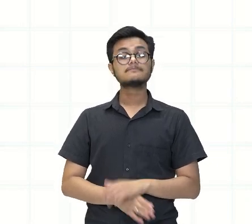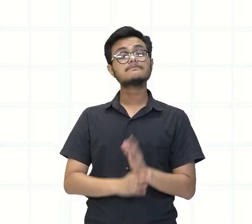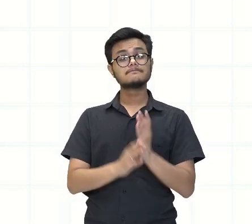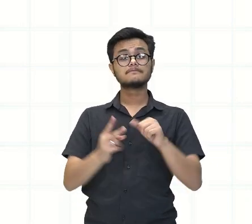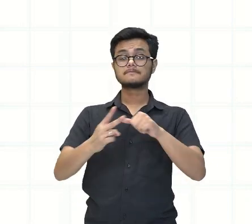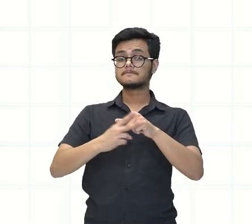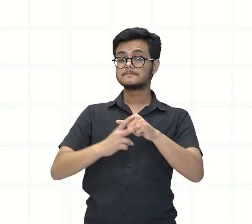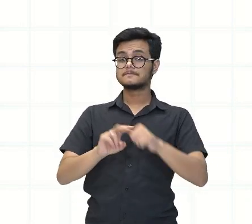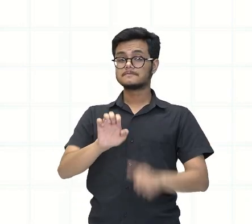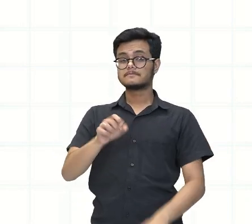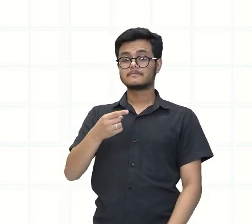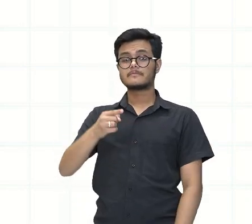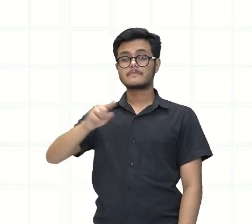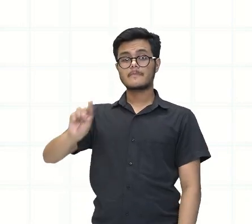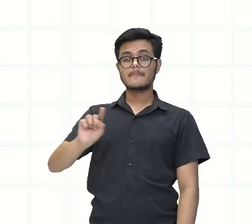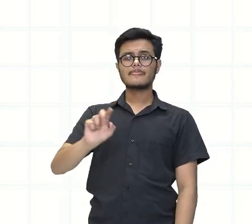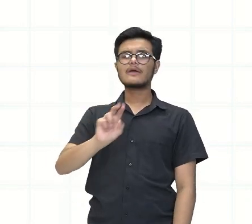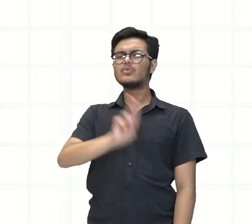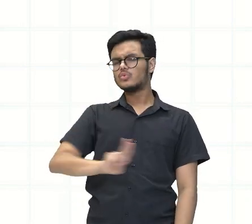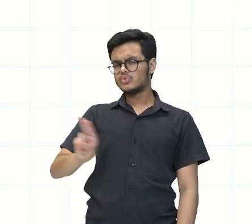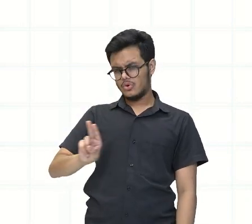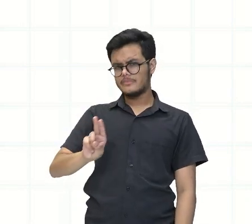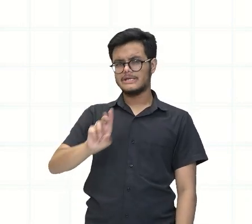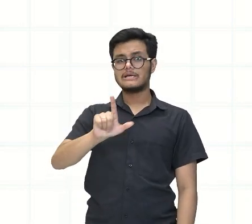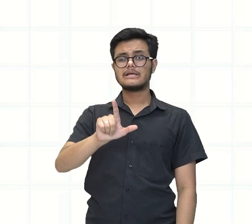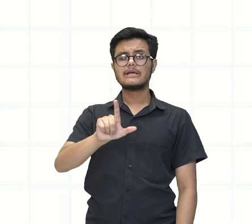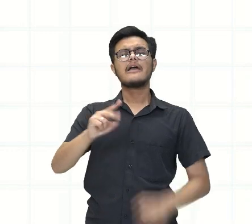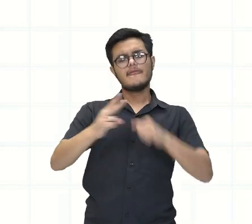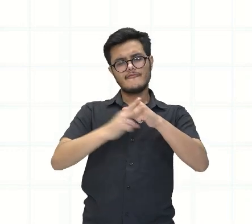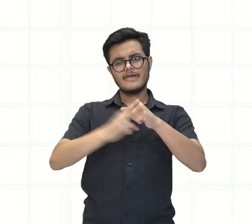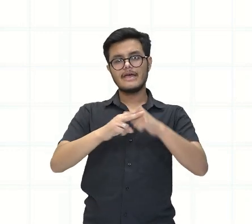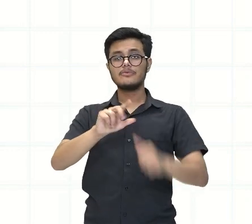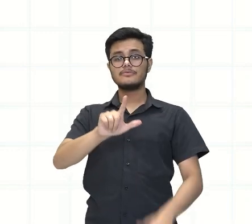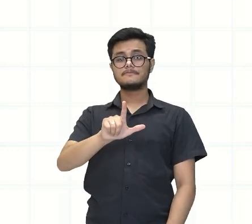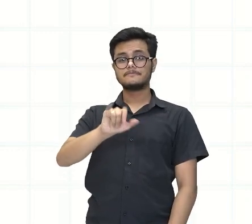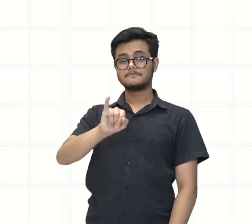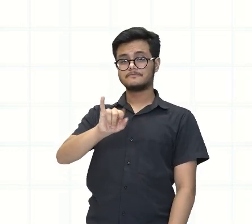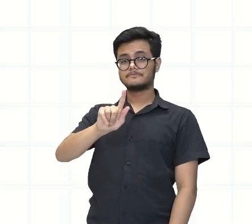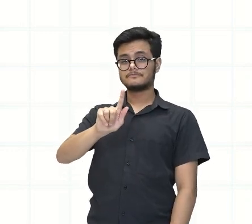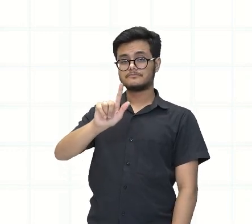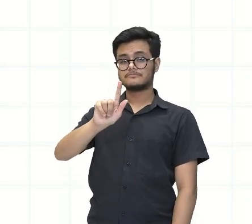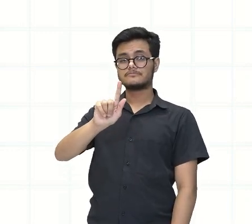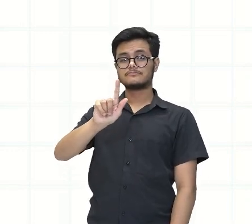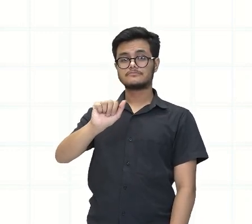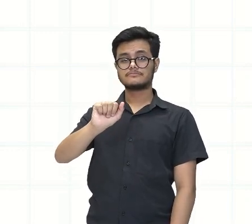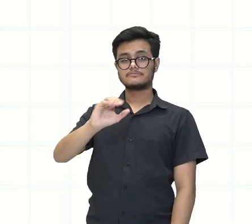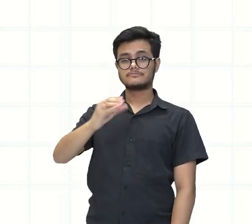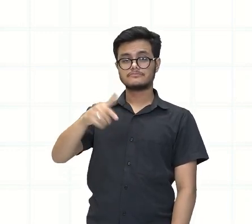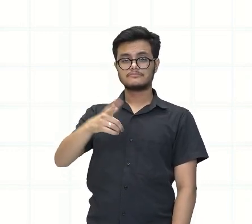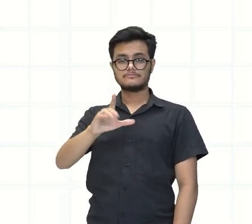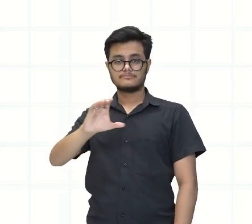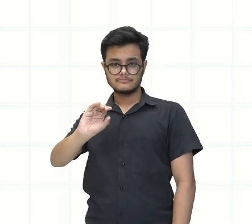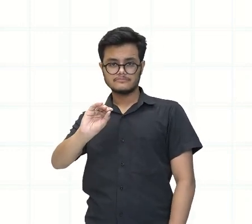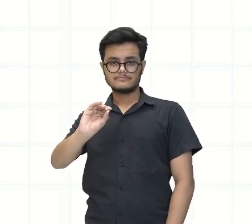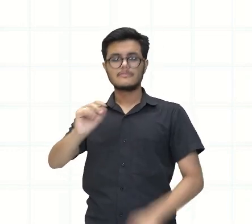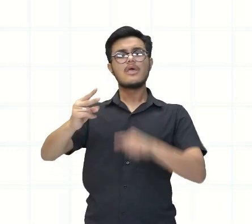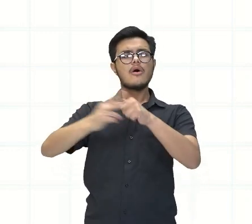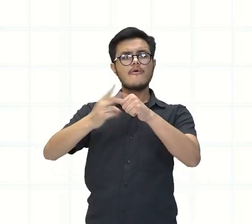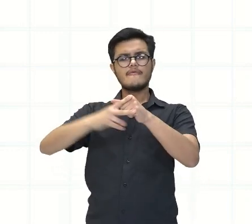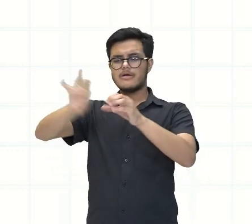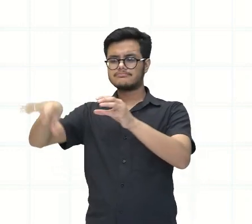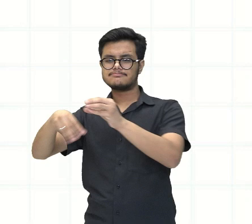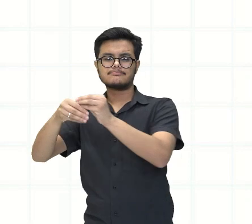é verbo de ligação, tá? E aí, só para que nós possamos registrar aqui,